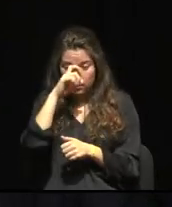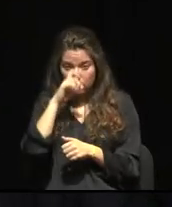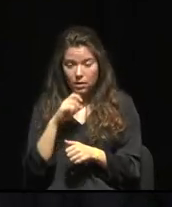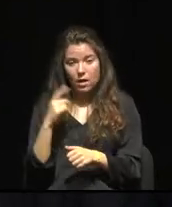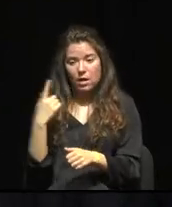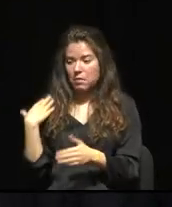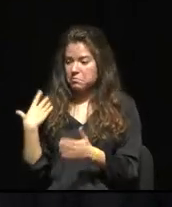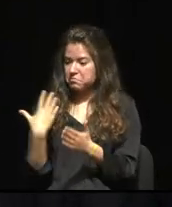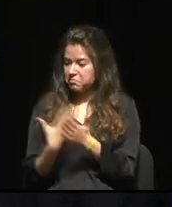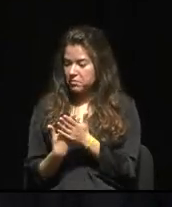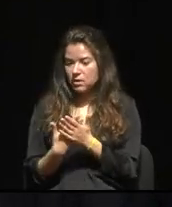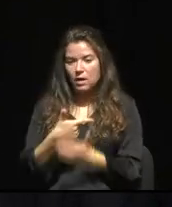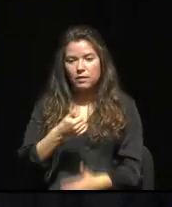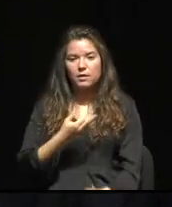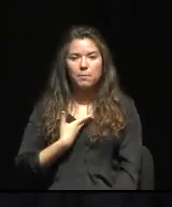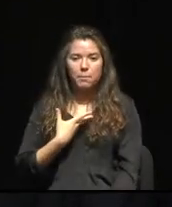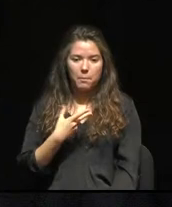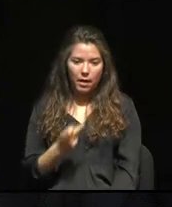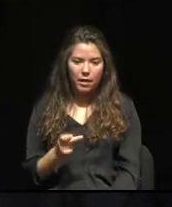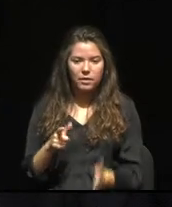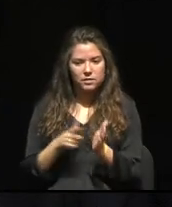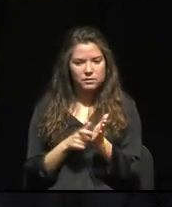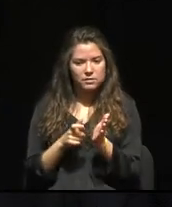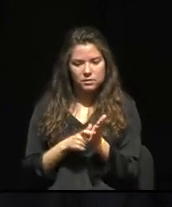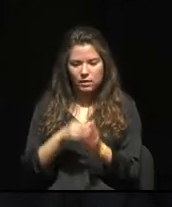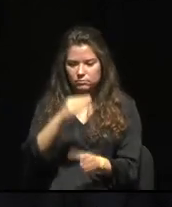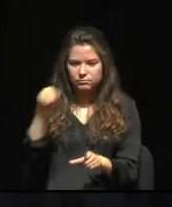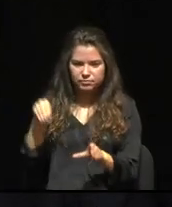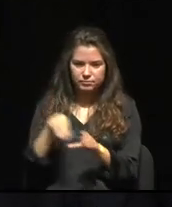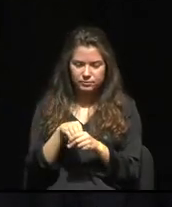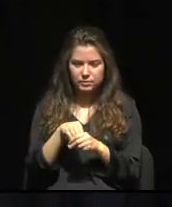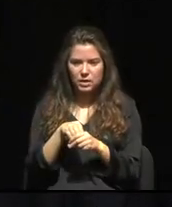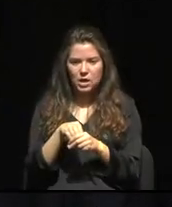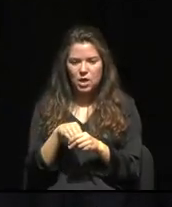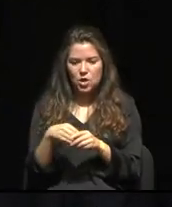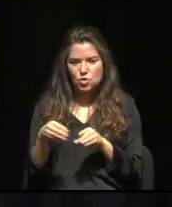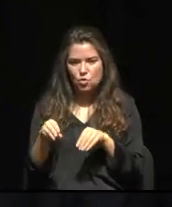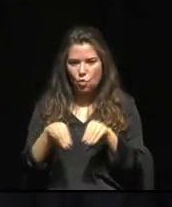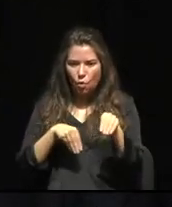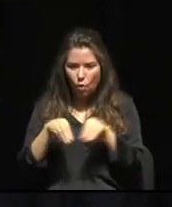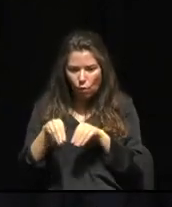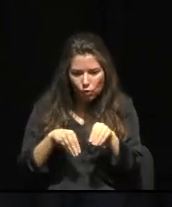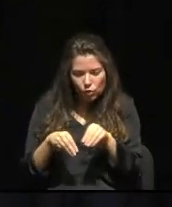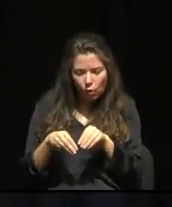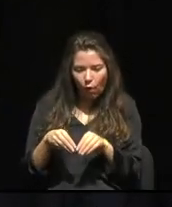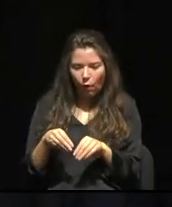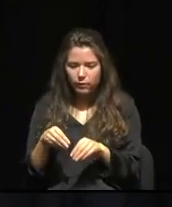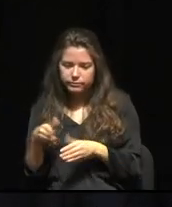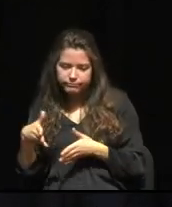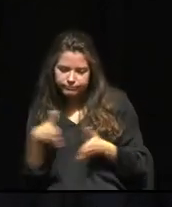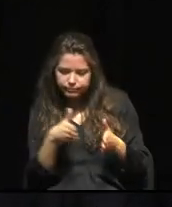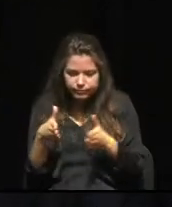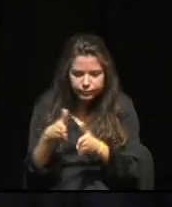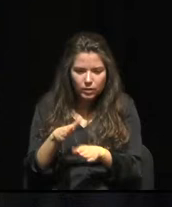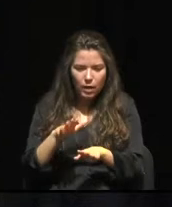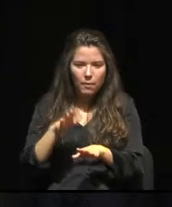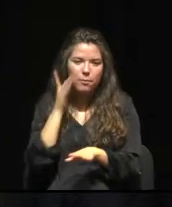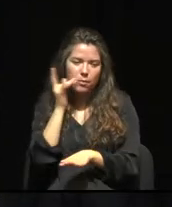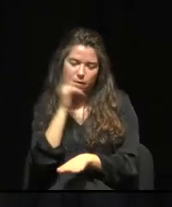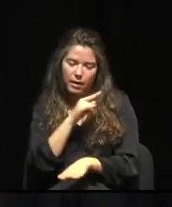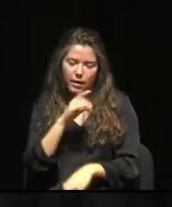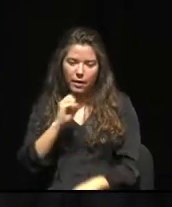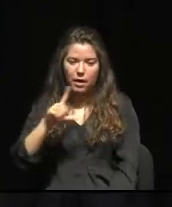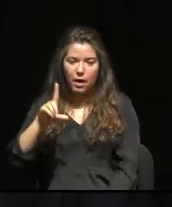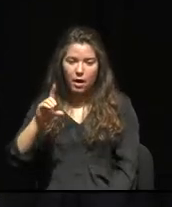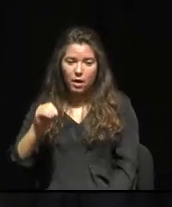at Tapada das necessidades se viu desnecessariamente envolvida num absurdo jogo de tatic ismo político por parte de Carlos moedas